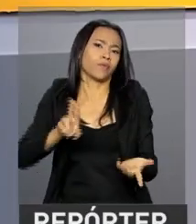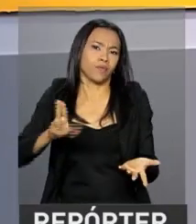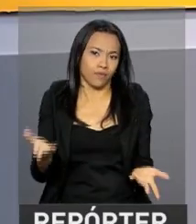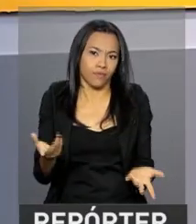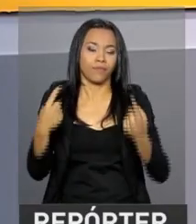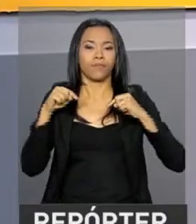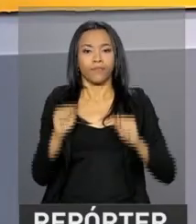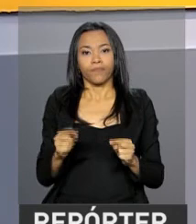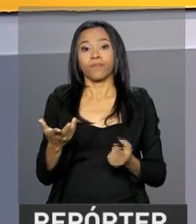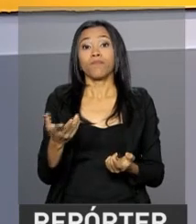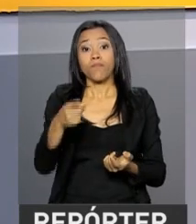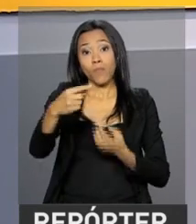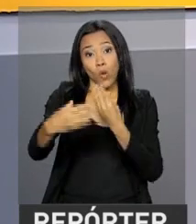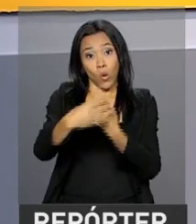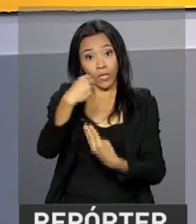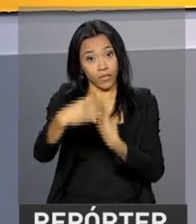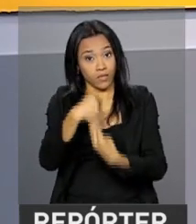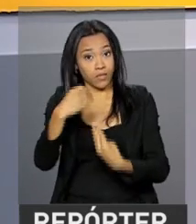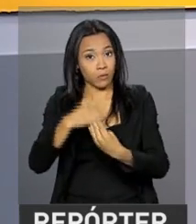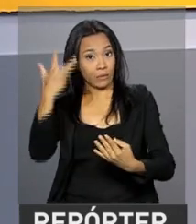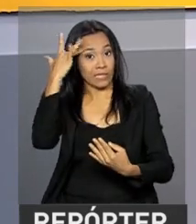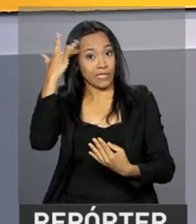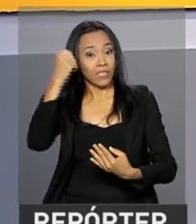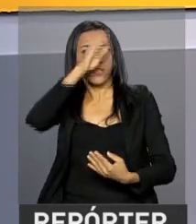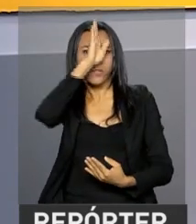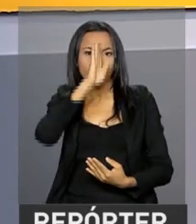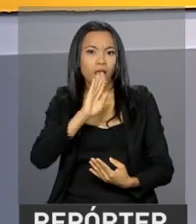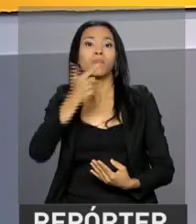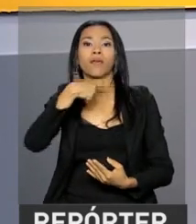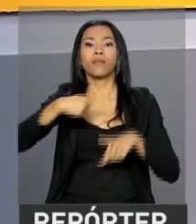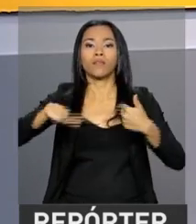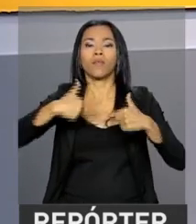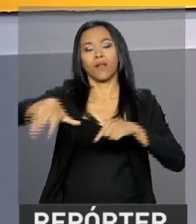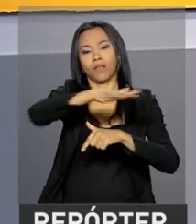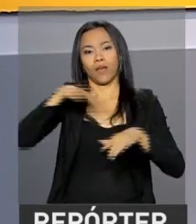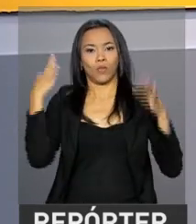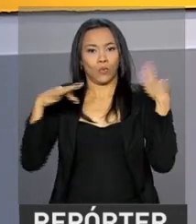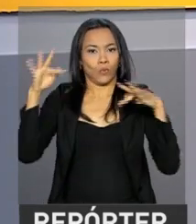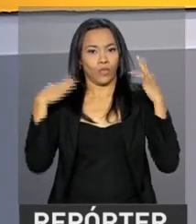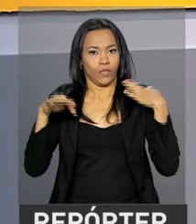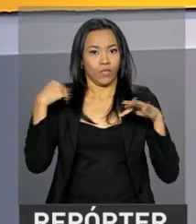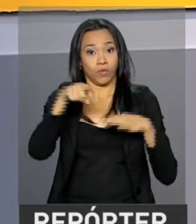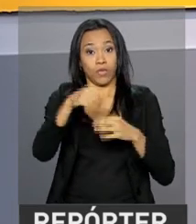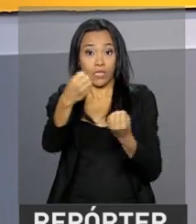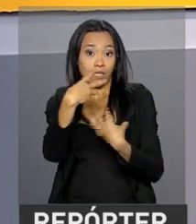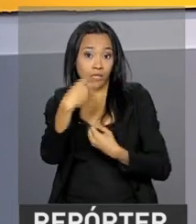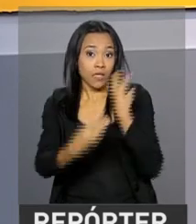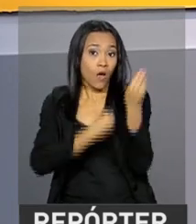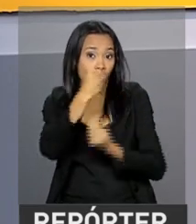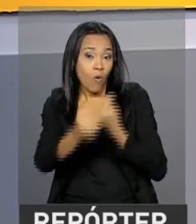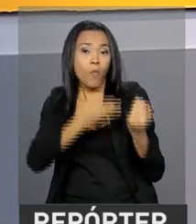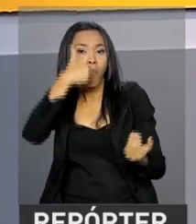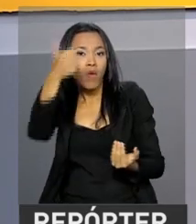orientação de qualidade e de graça para quem trabalha no setor de turismo a plataforma braços abertos ensino brasileiro a receber